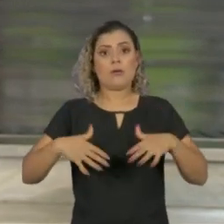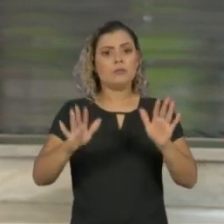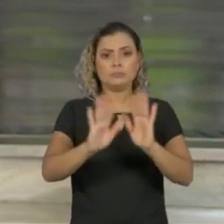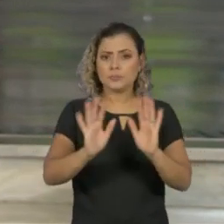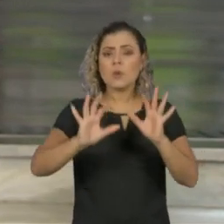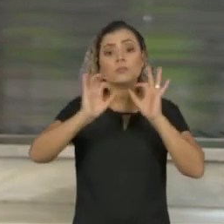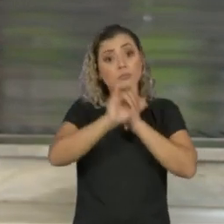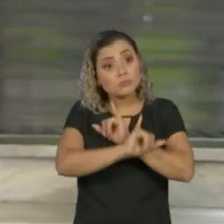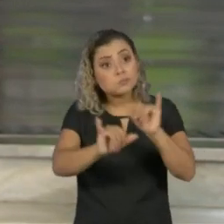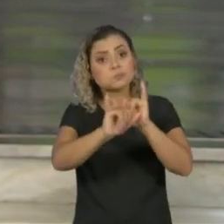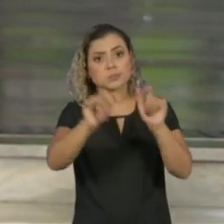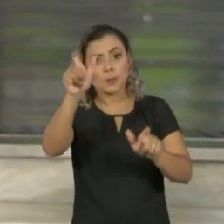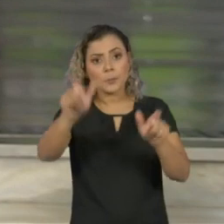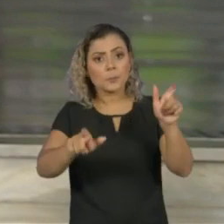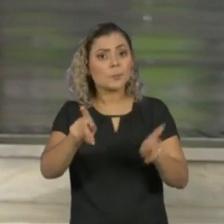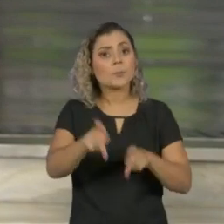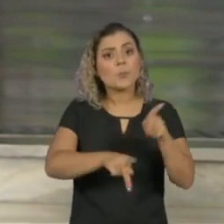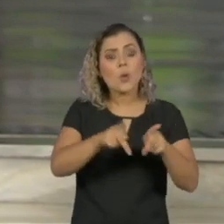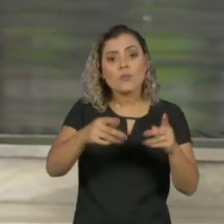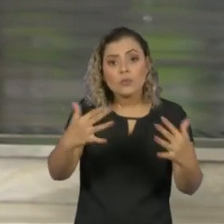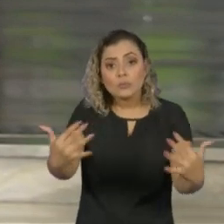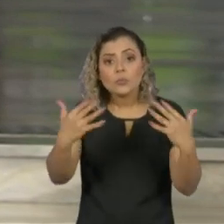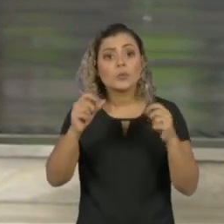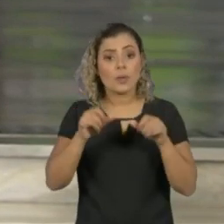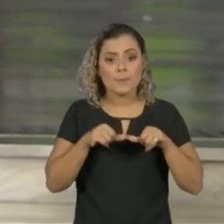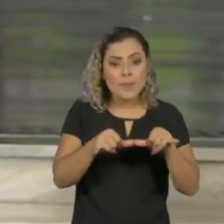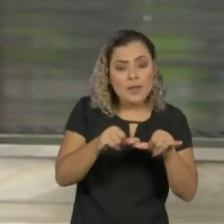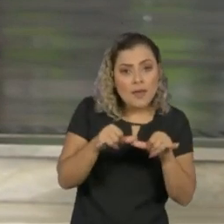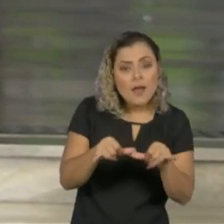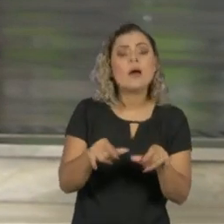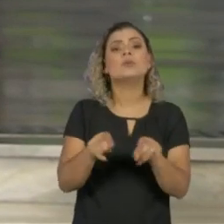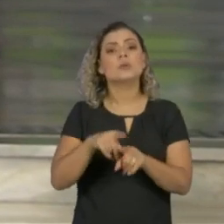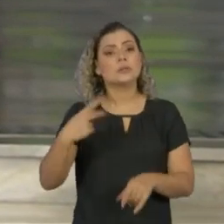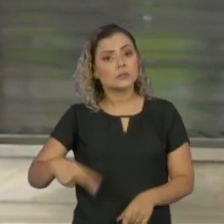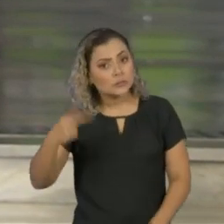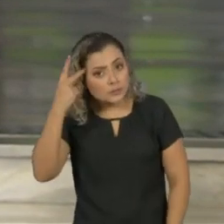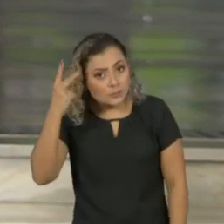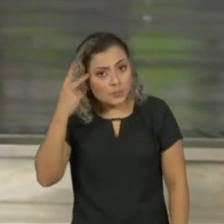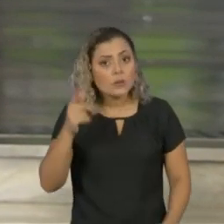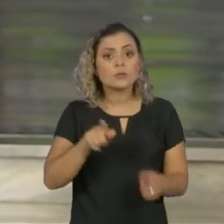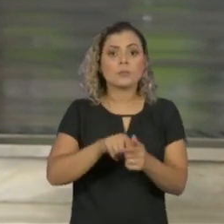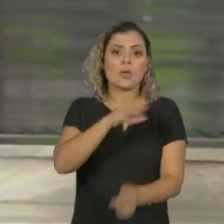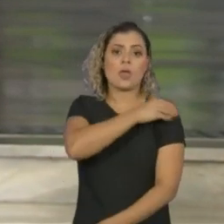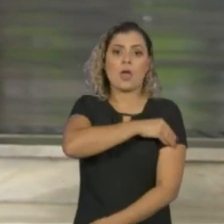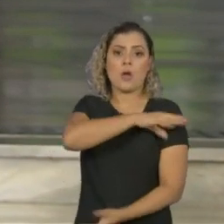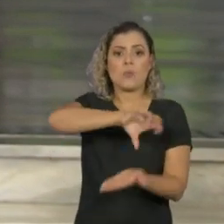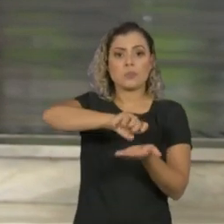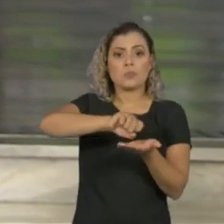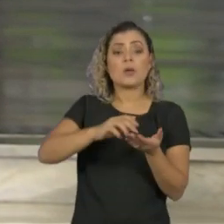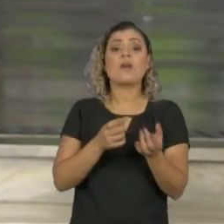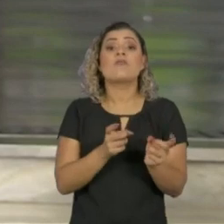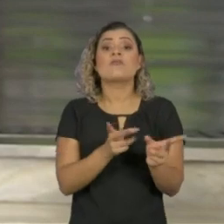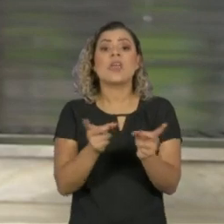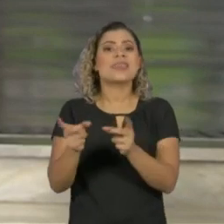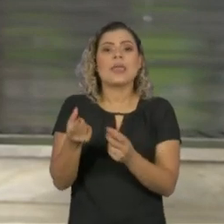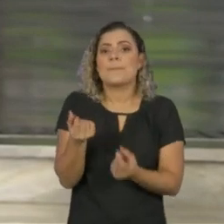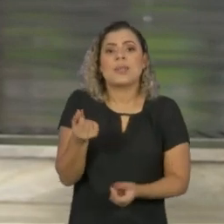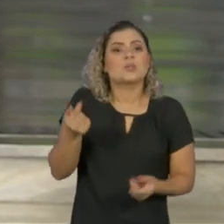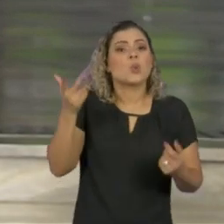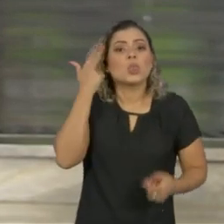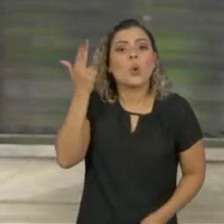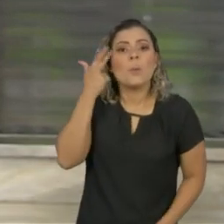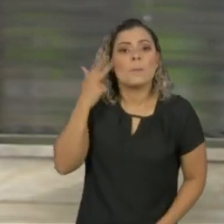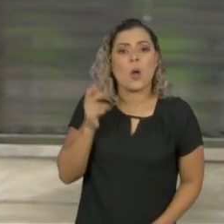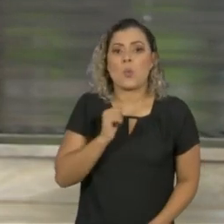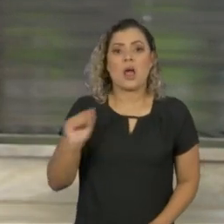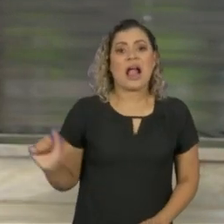aos consumidores. Nos supermercados em São Paulo, o álcool gel será vendido a preço de custo a